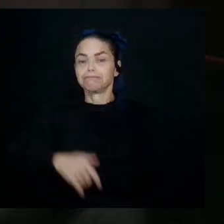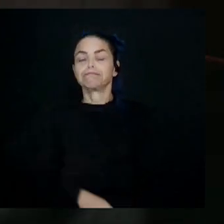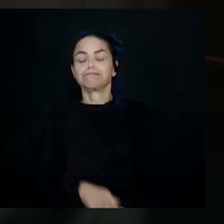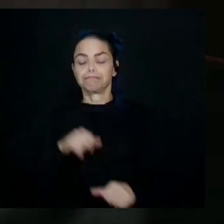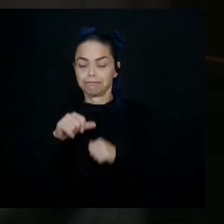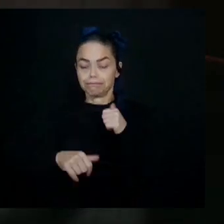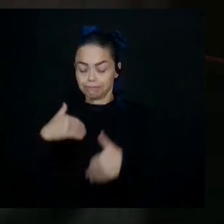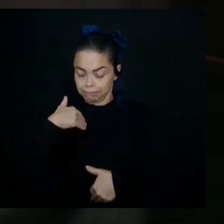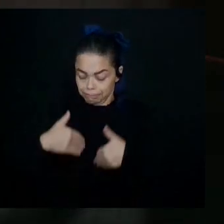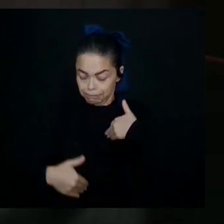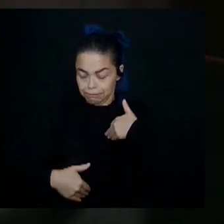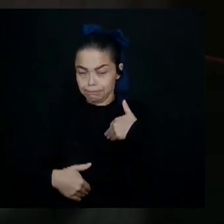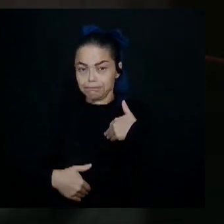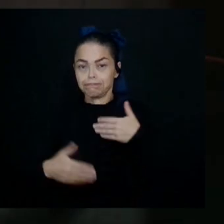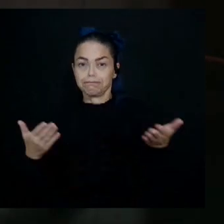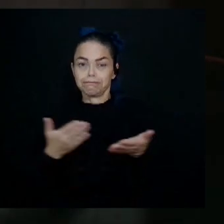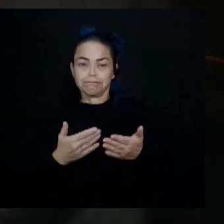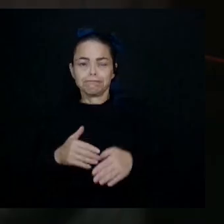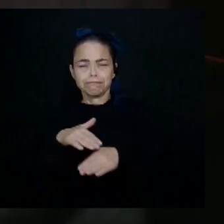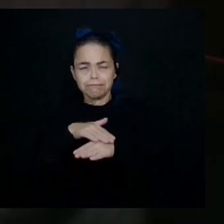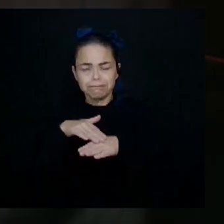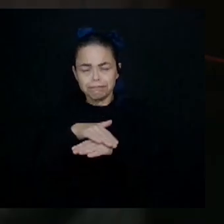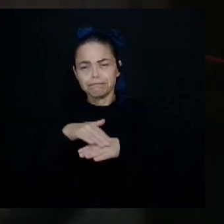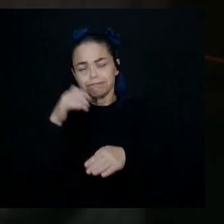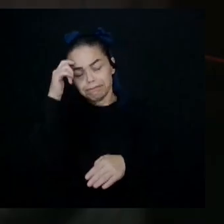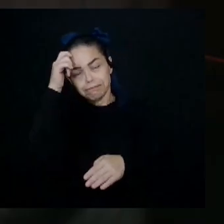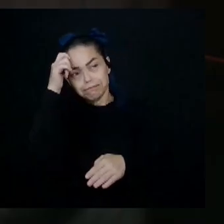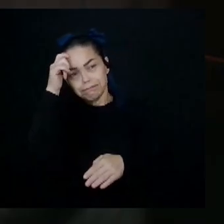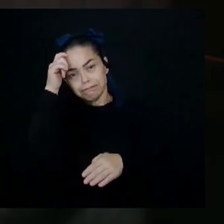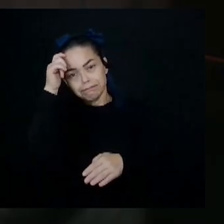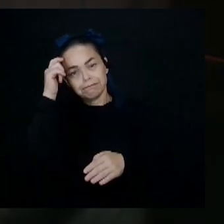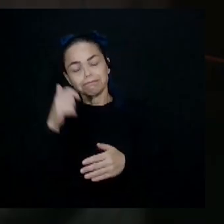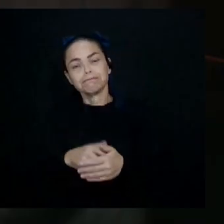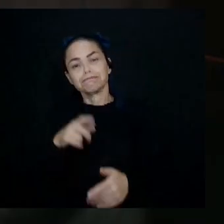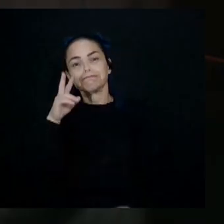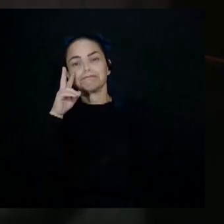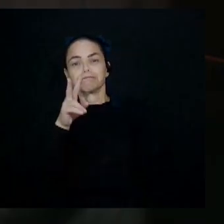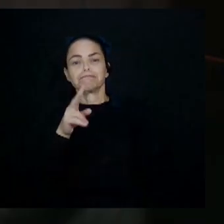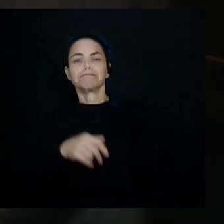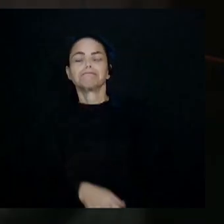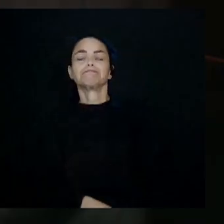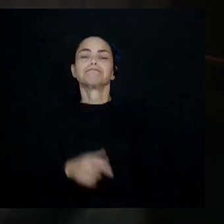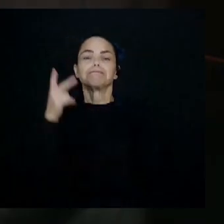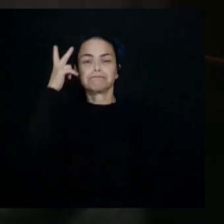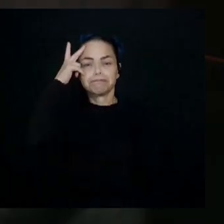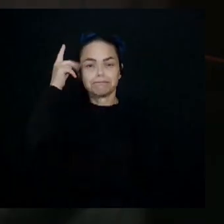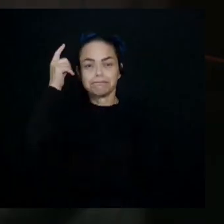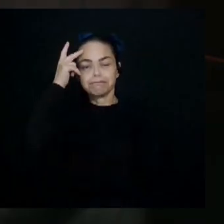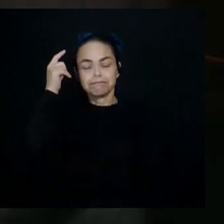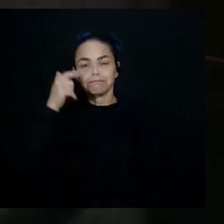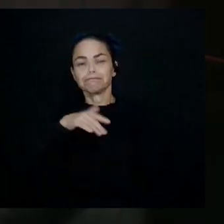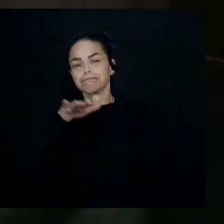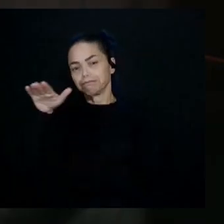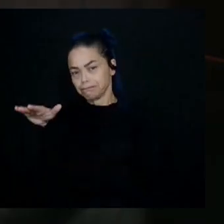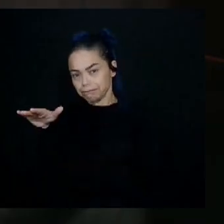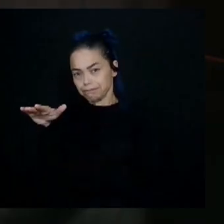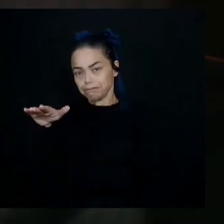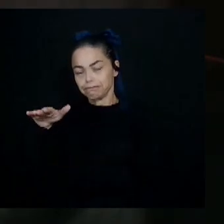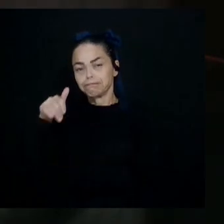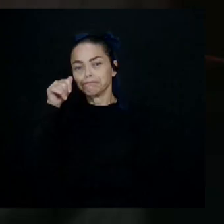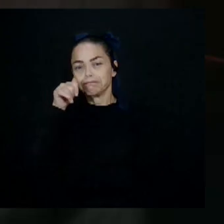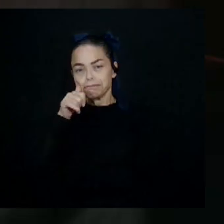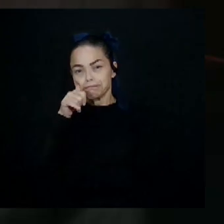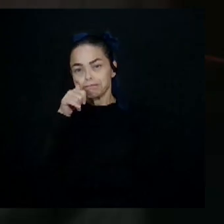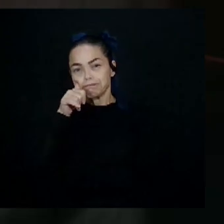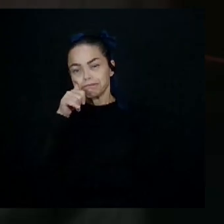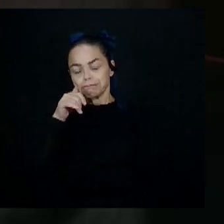Agora, vocês conversando e falando aqui, eu fiquei observando, geralmente a criança, né, principalmente a menina, né, porque a menina desenvolve